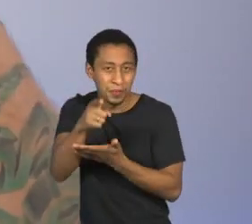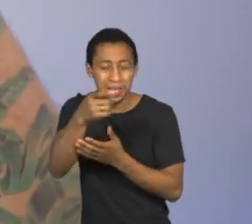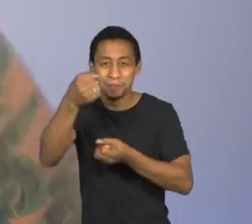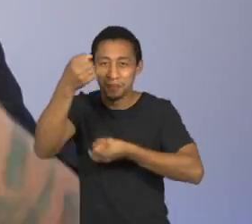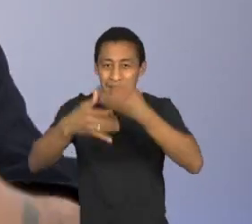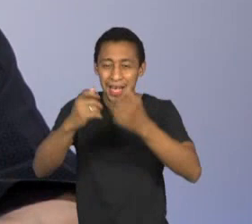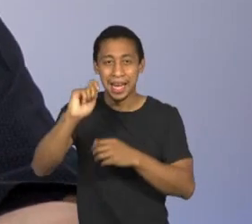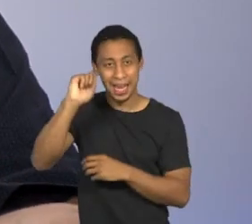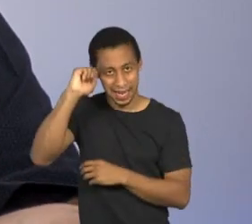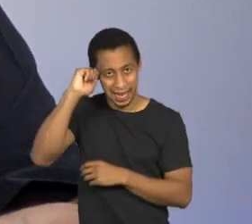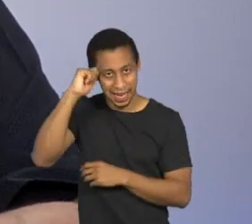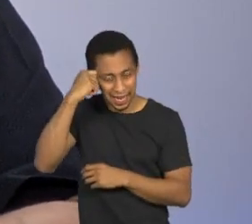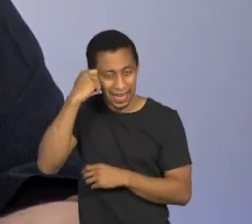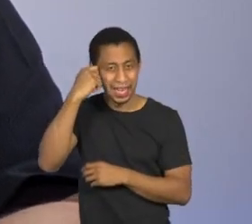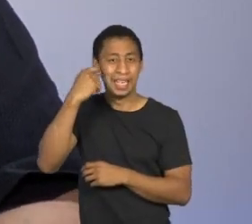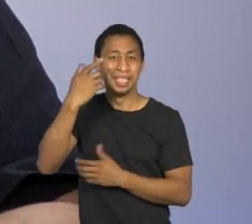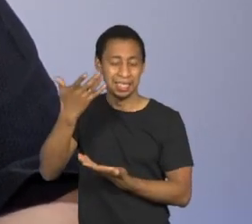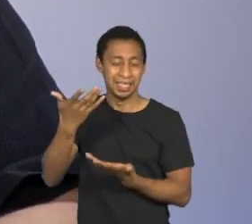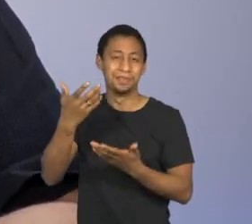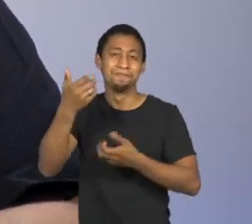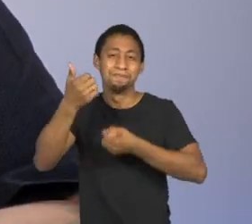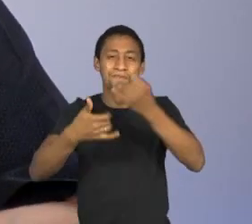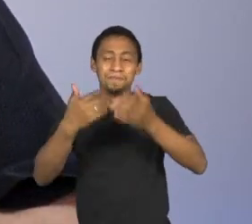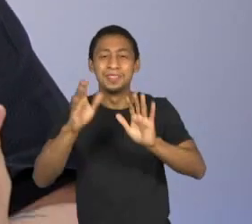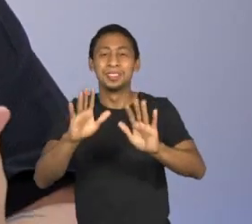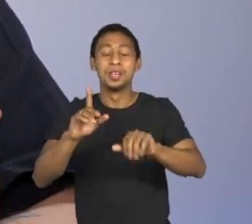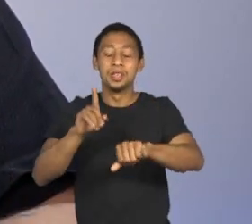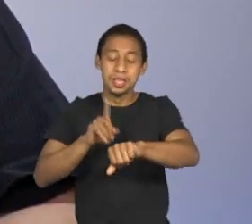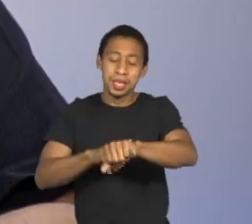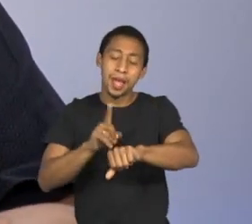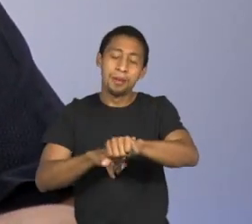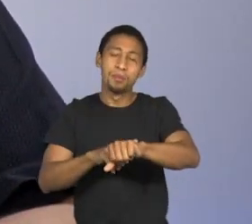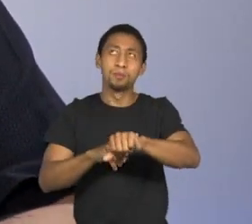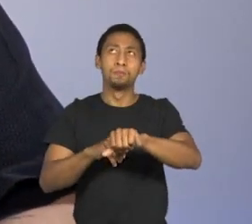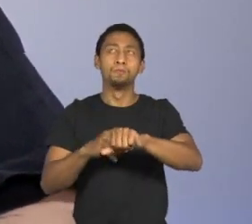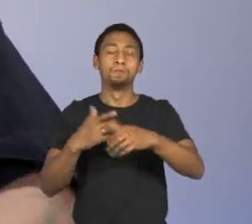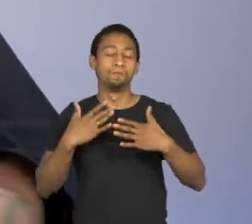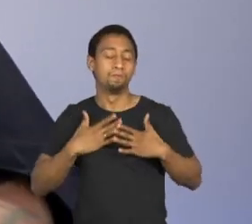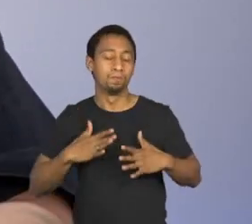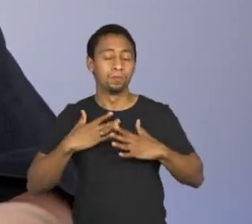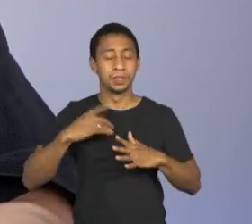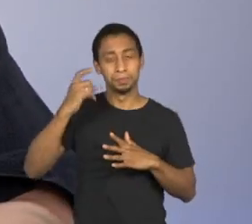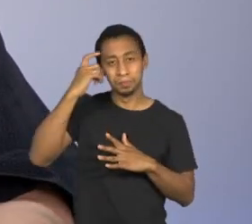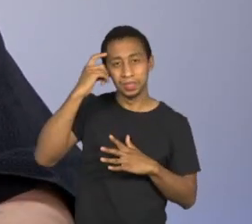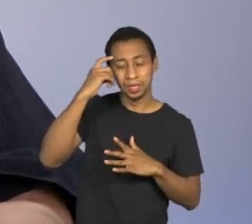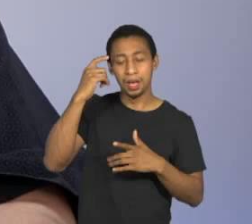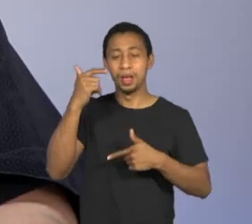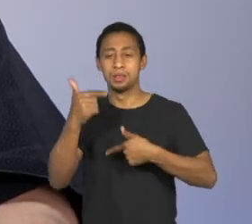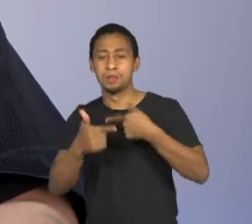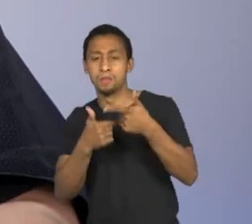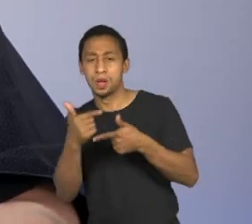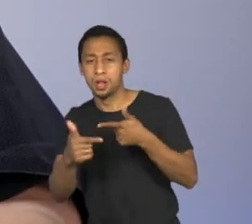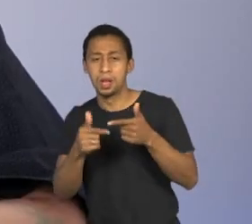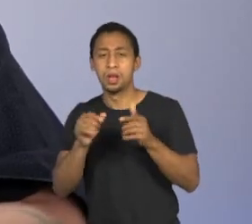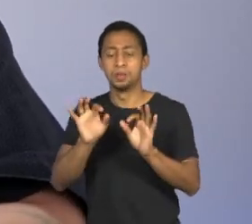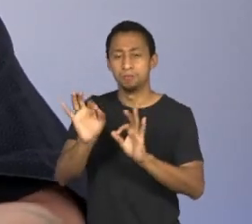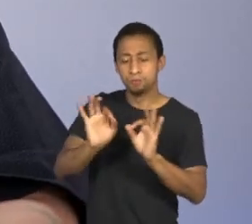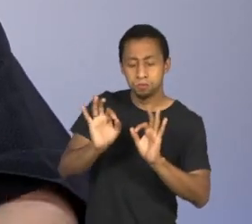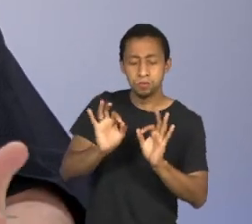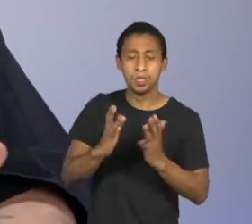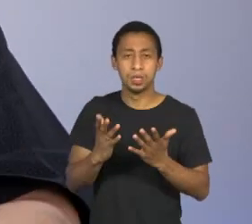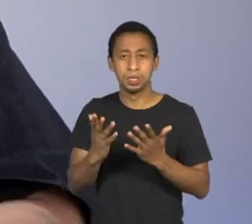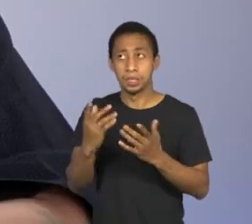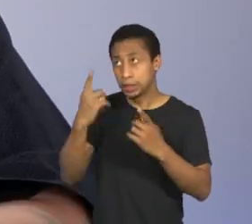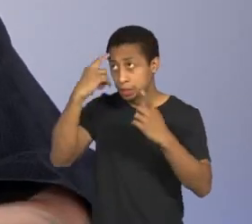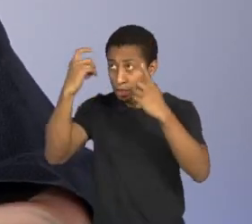do lance do ócio criativo, de ter esse tempo para poder pensar e trabalhar e não produzir criativamente e